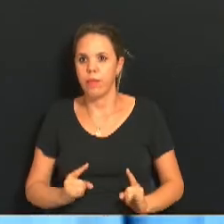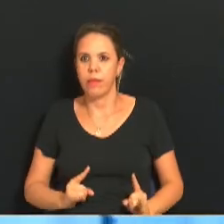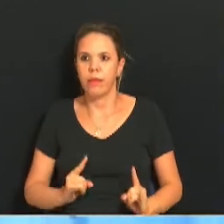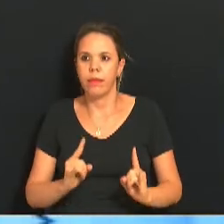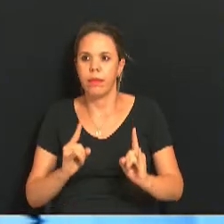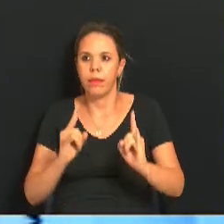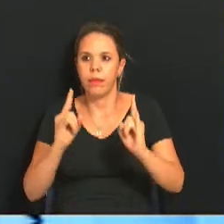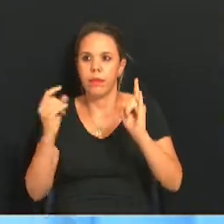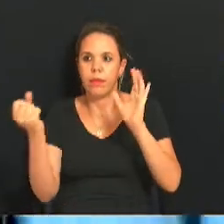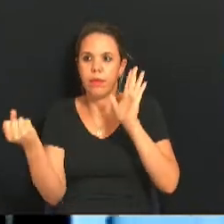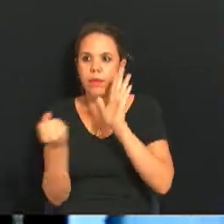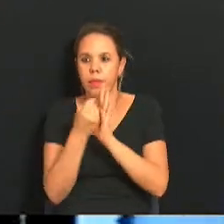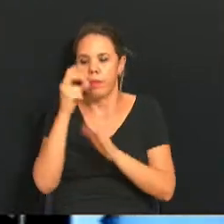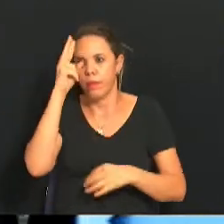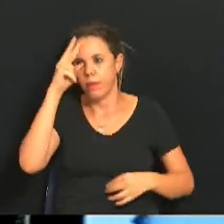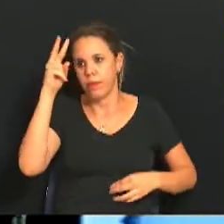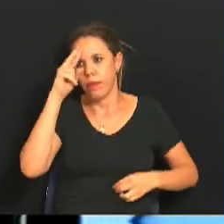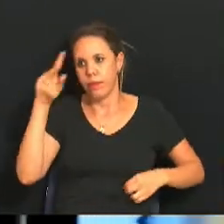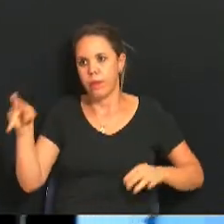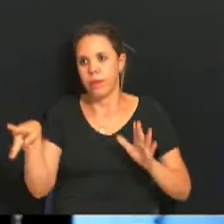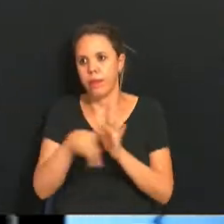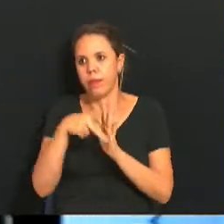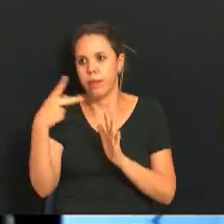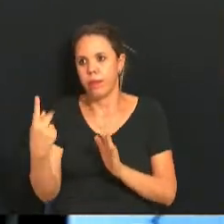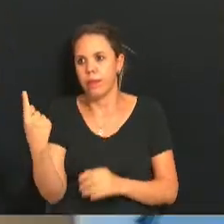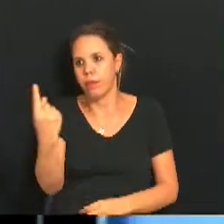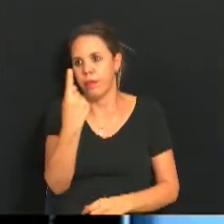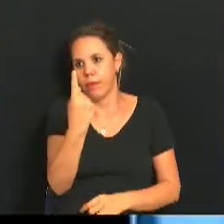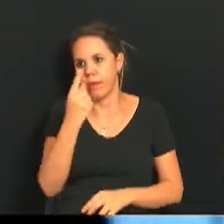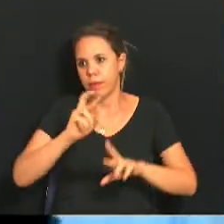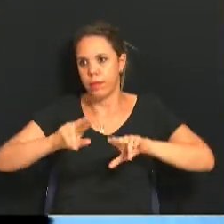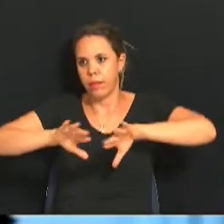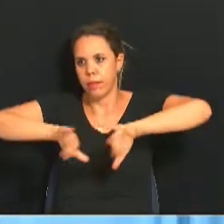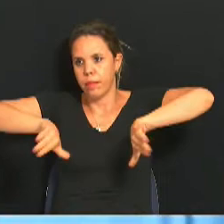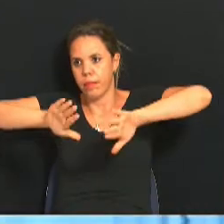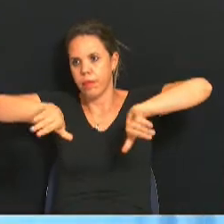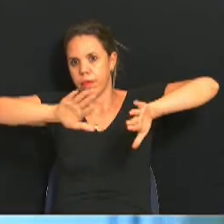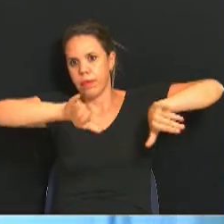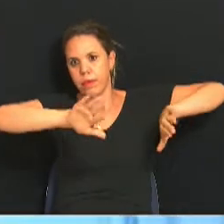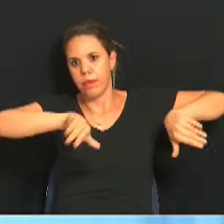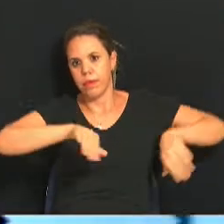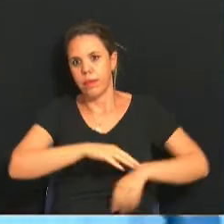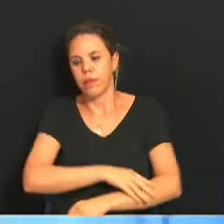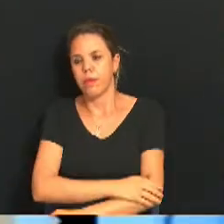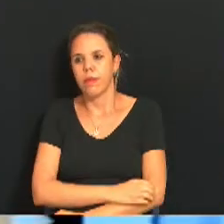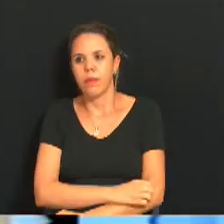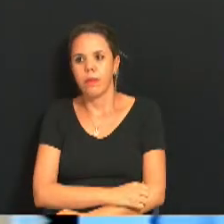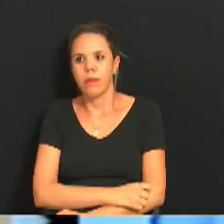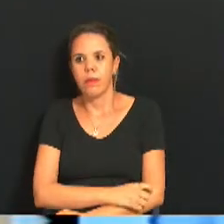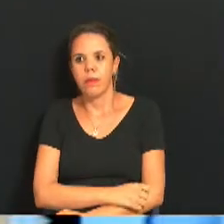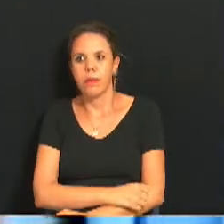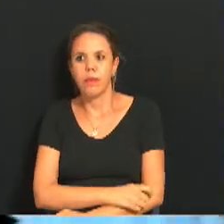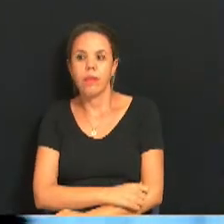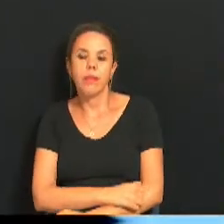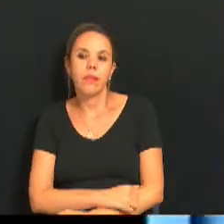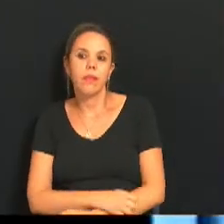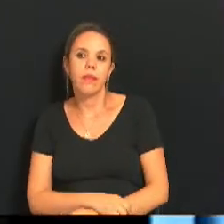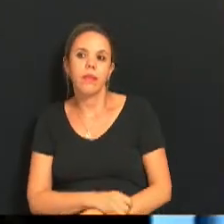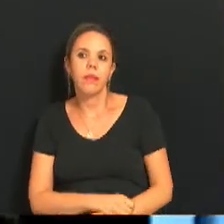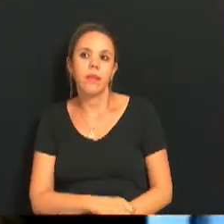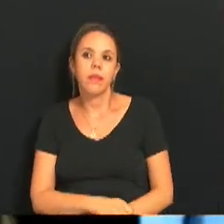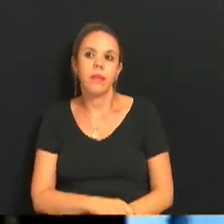ou tombados individualmente cada bem tombado individualmente